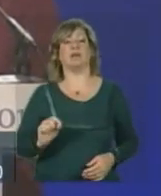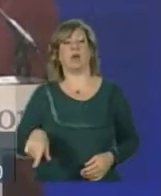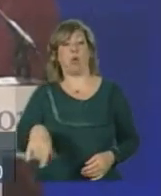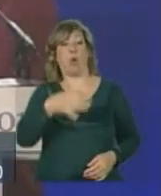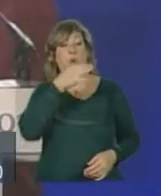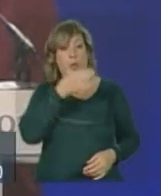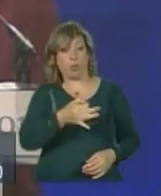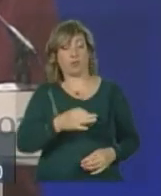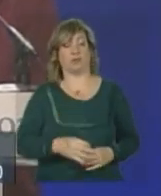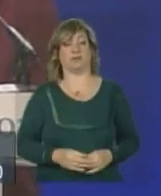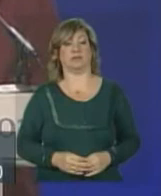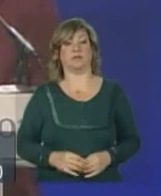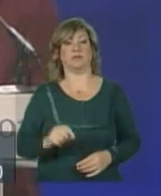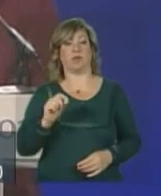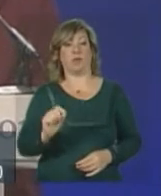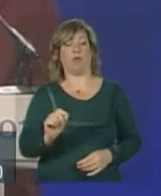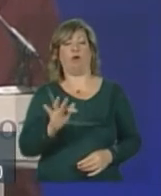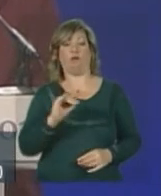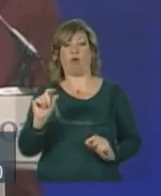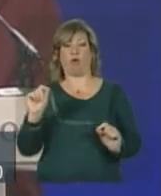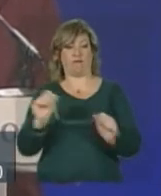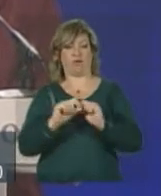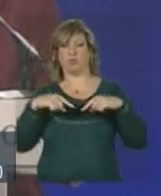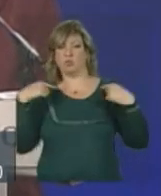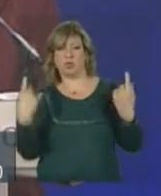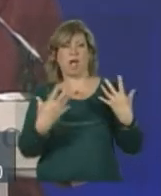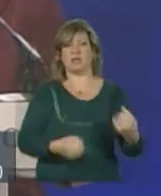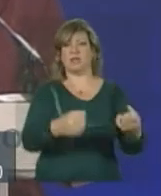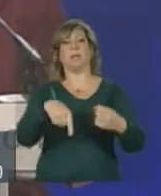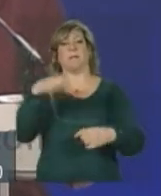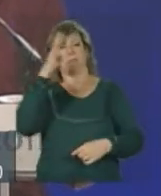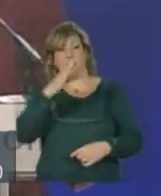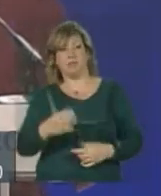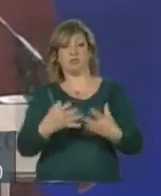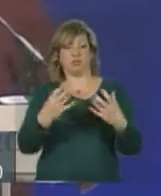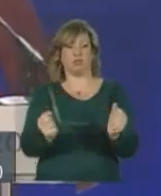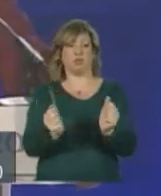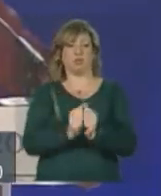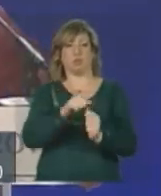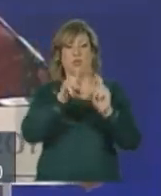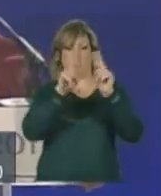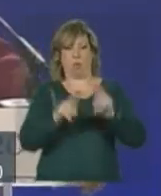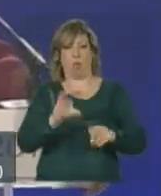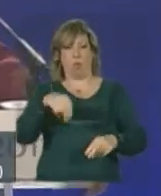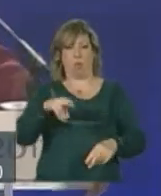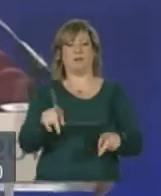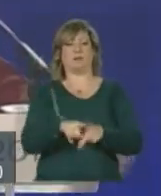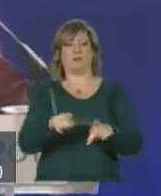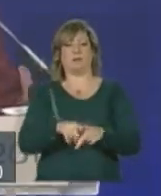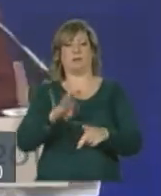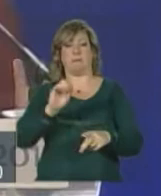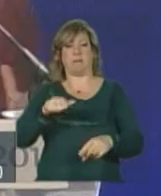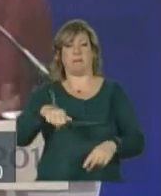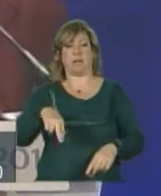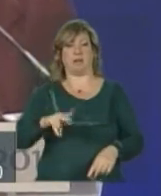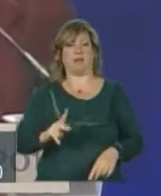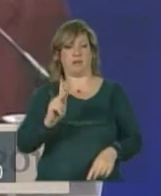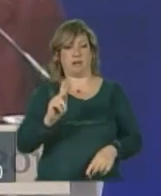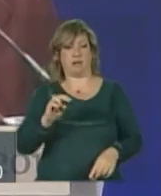proposta, que foi um consenso entre o Brasil e a ONU, entre eu e o Ban Ki-moon, é que